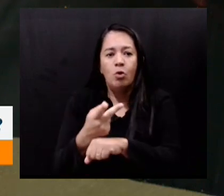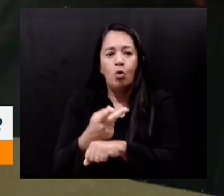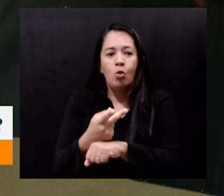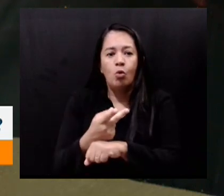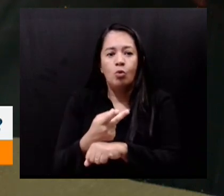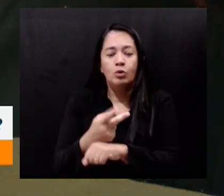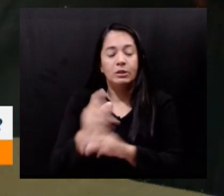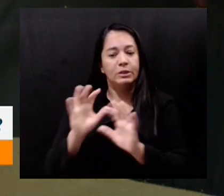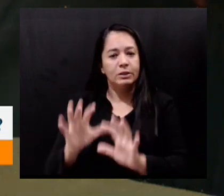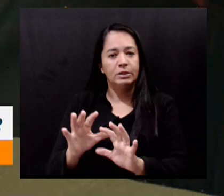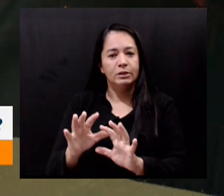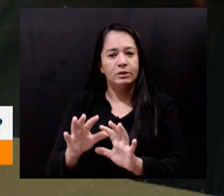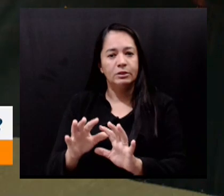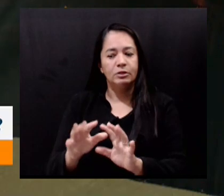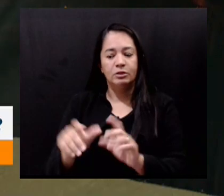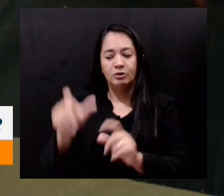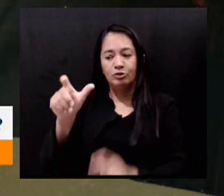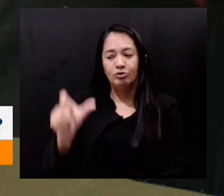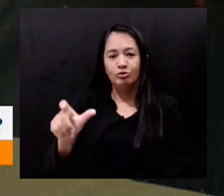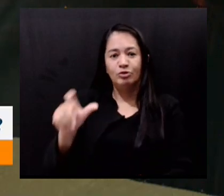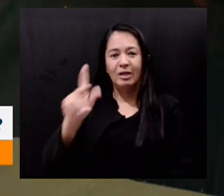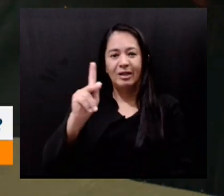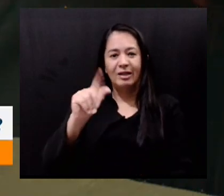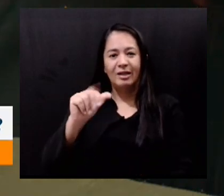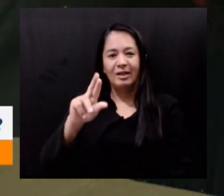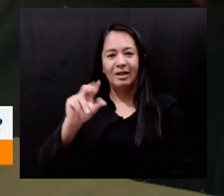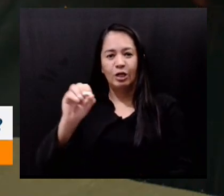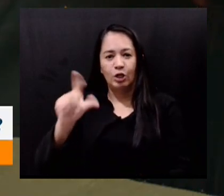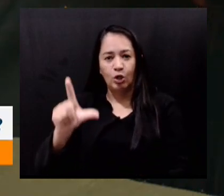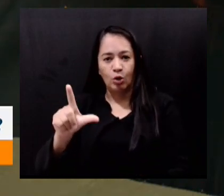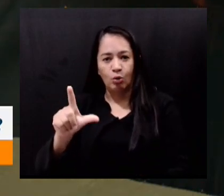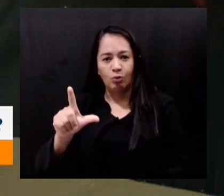K, Fabiana, esse cancelamento dela,